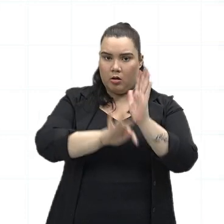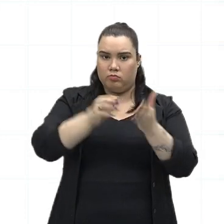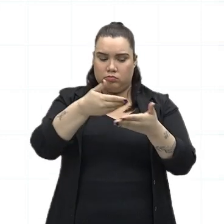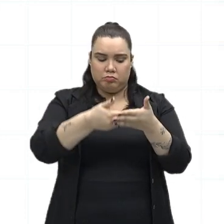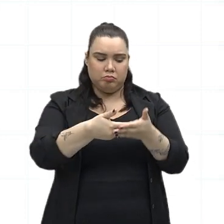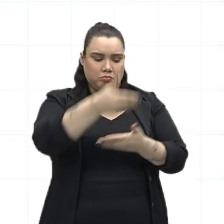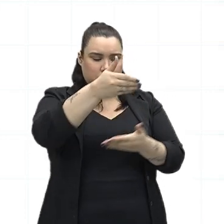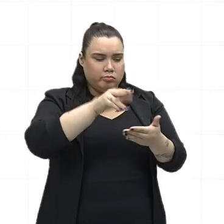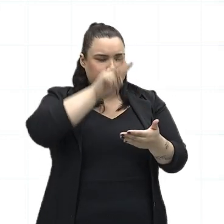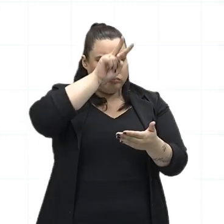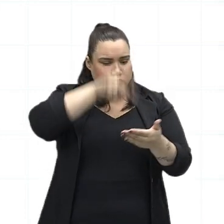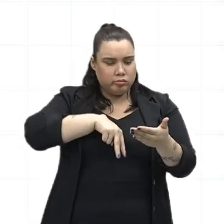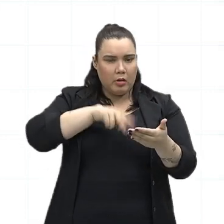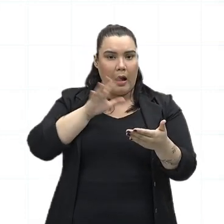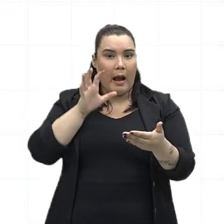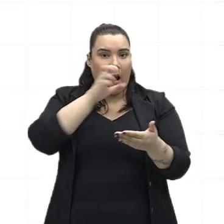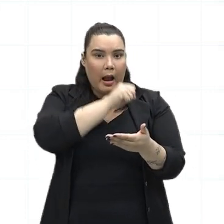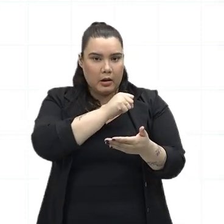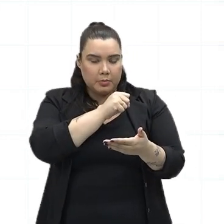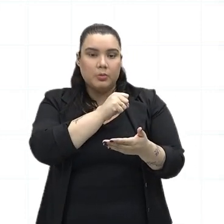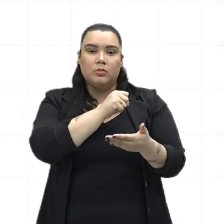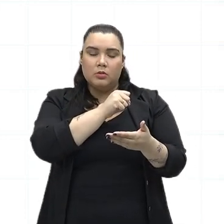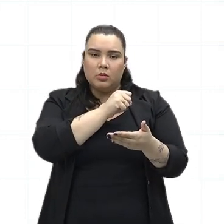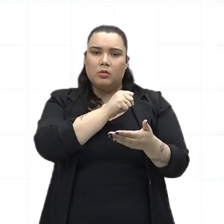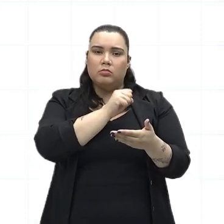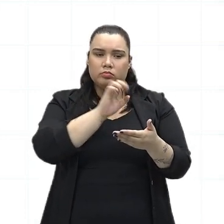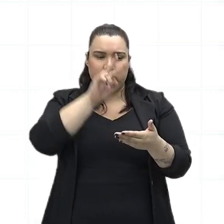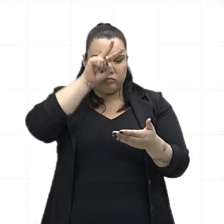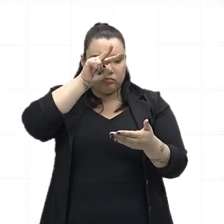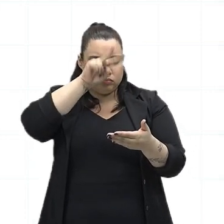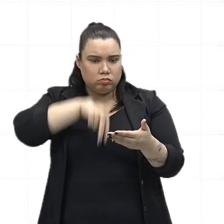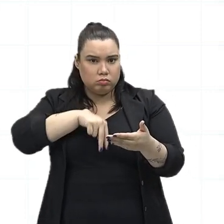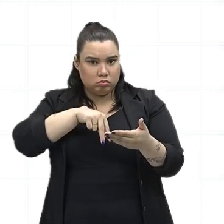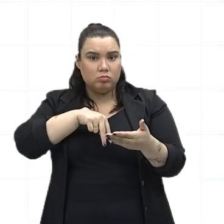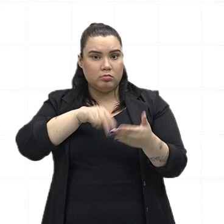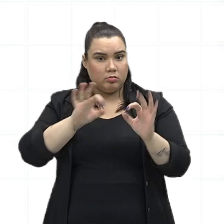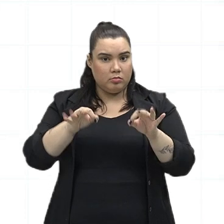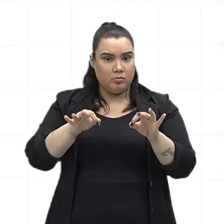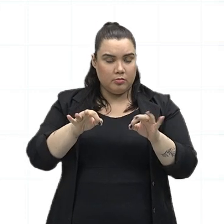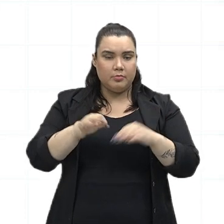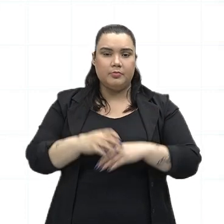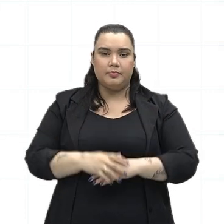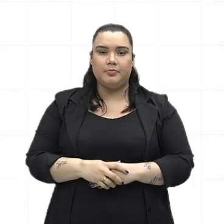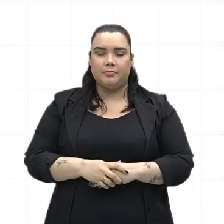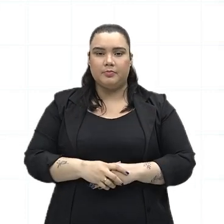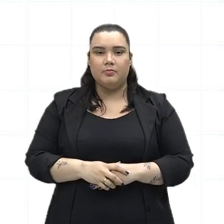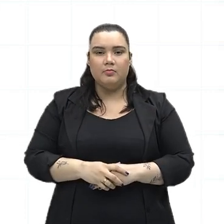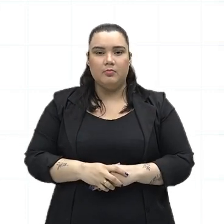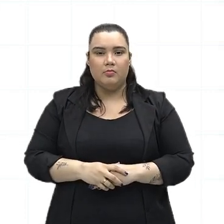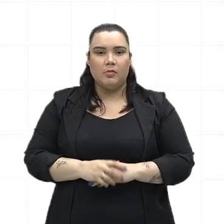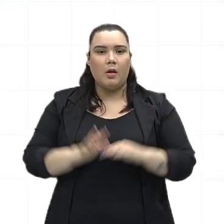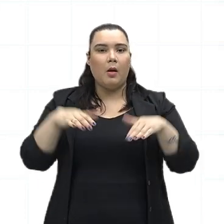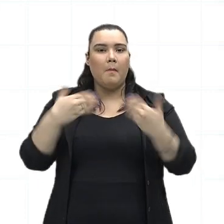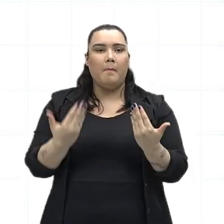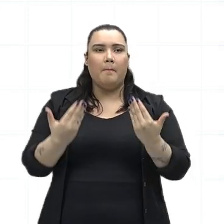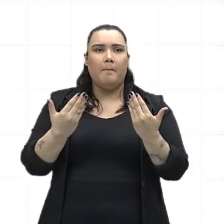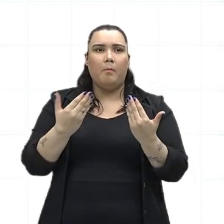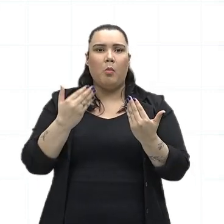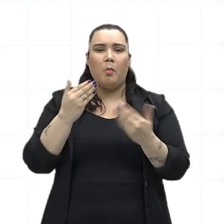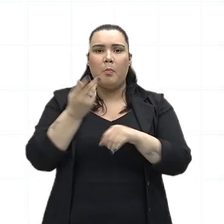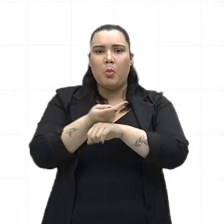texto. Então, você vai visualizar o texto, certo? Rapidamente, em busca do quê?